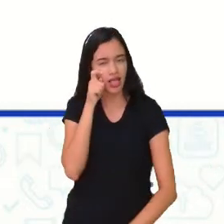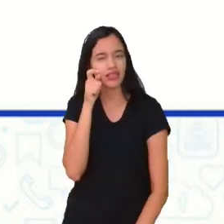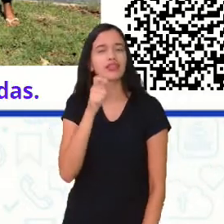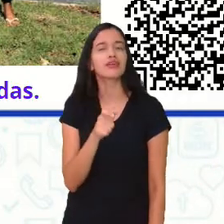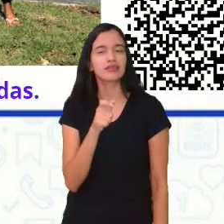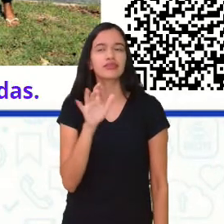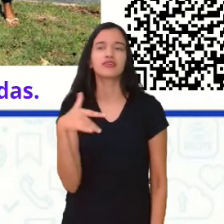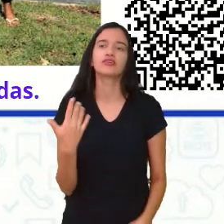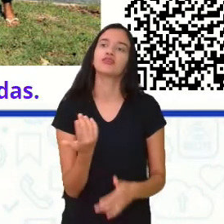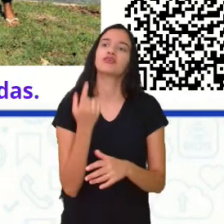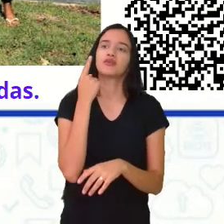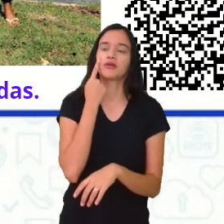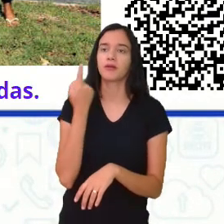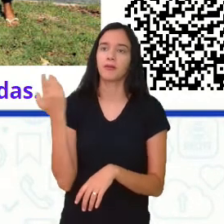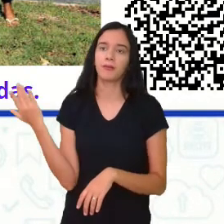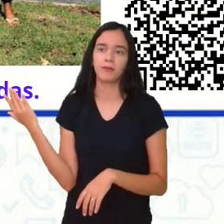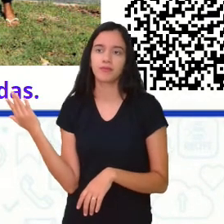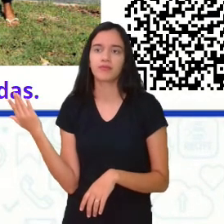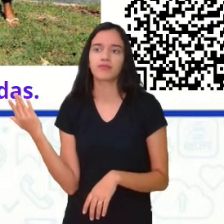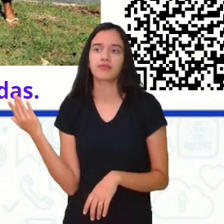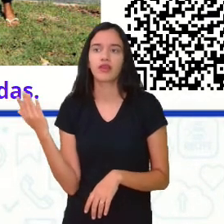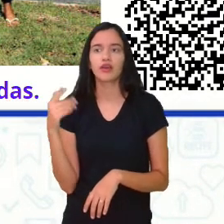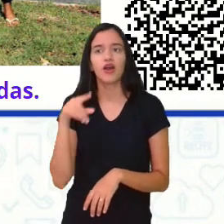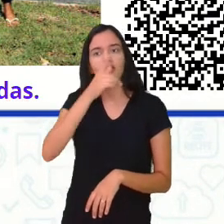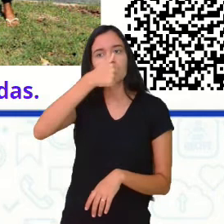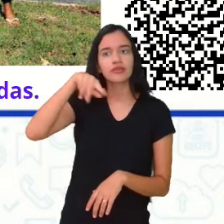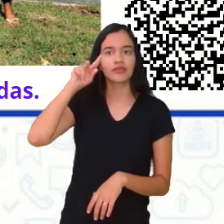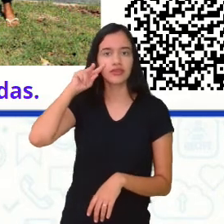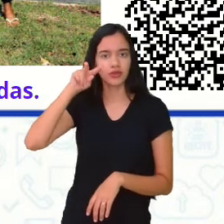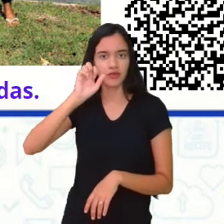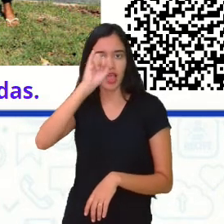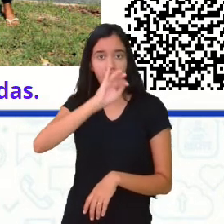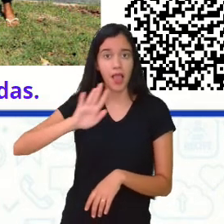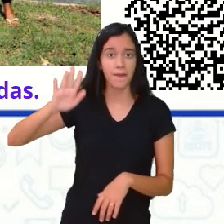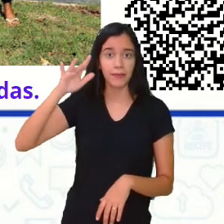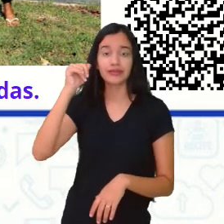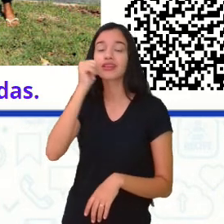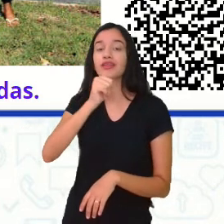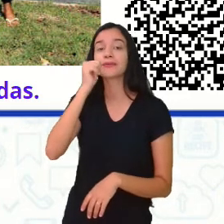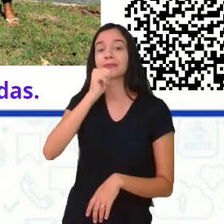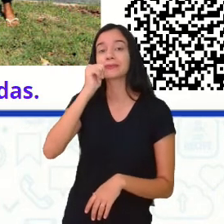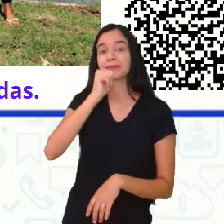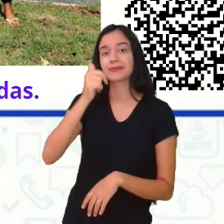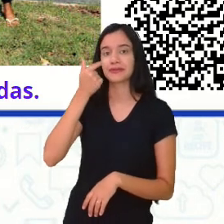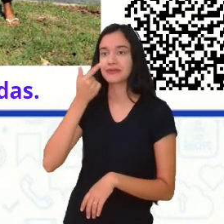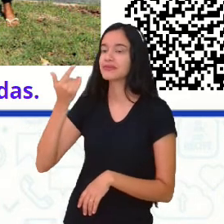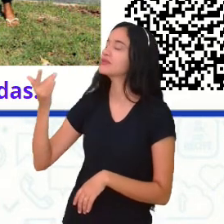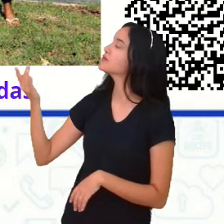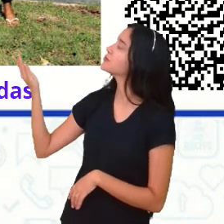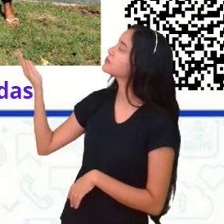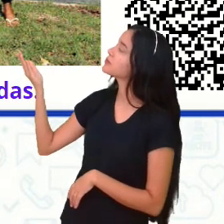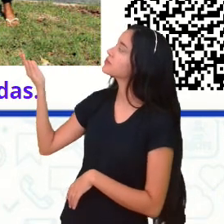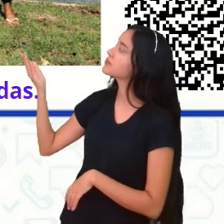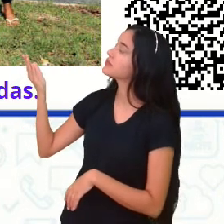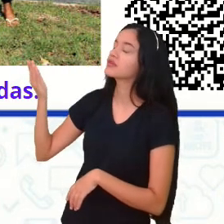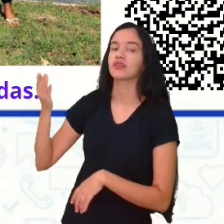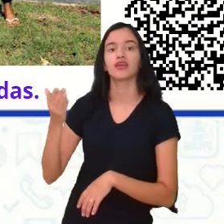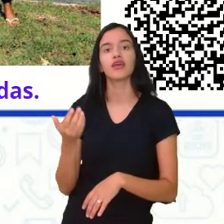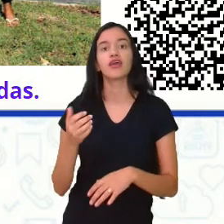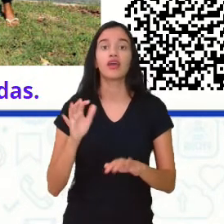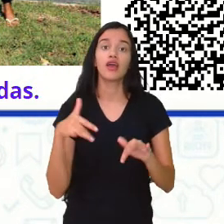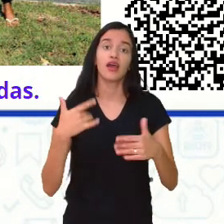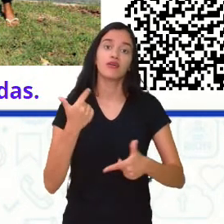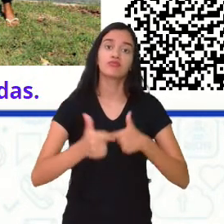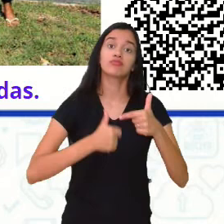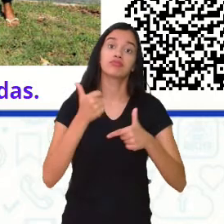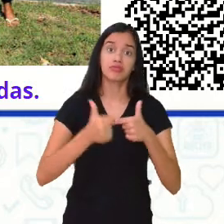interessante o trabalho desse grupo. Aí vocês estão vendo imagens das meninas, né, das Loucas de Pedra Lilás, em várias atividades nas ruas.